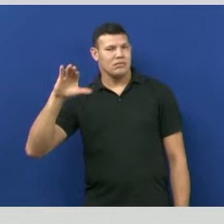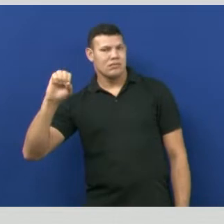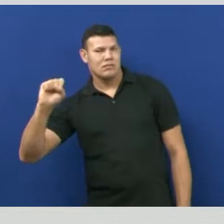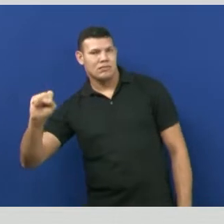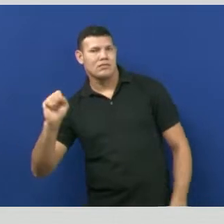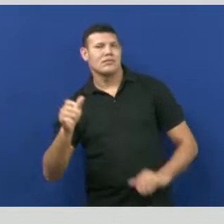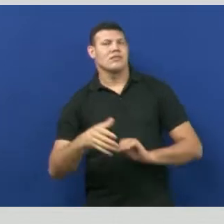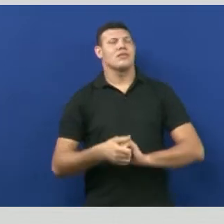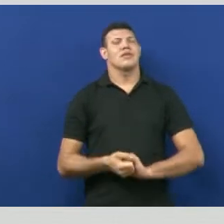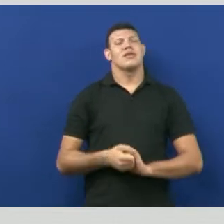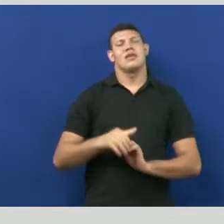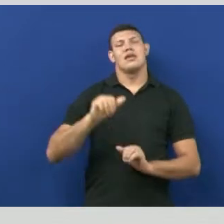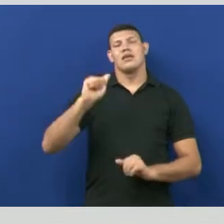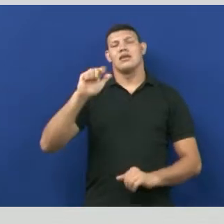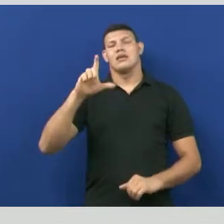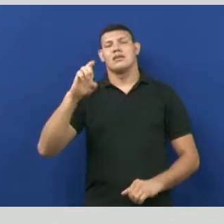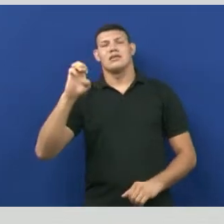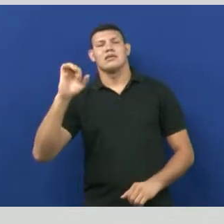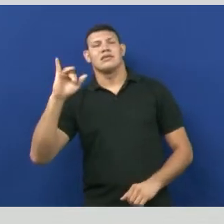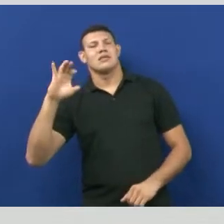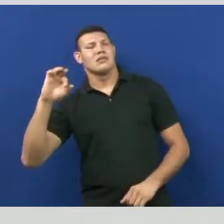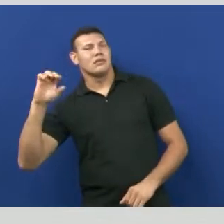aldeídos,